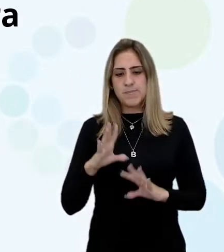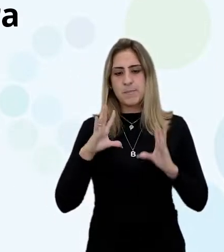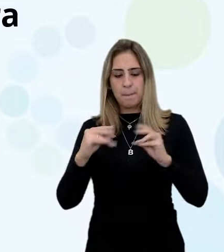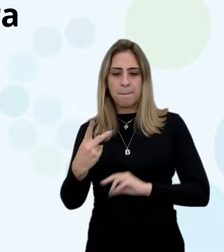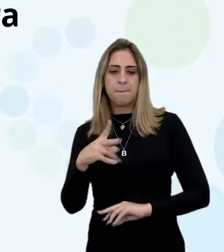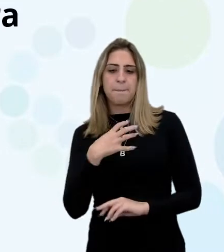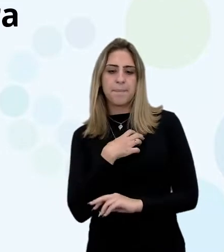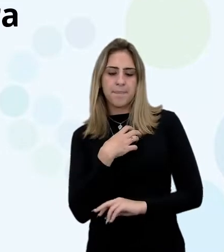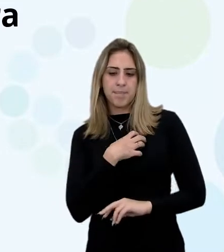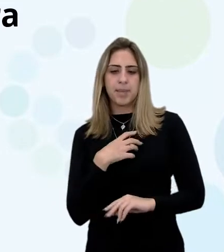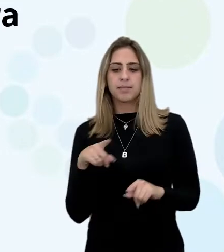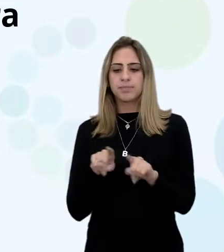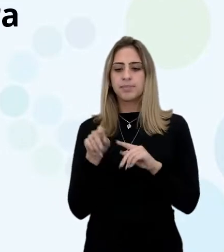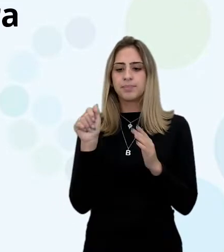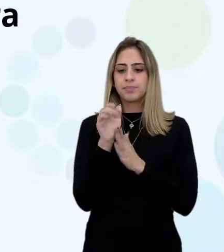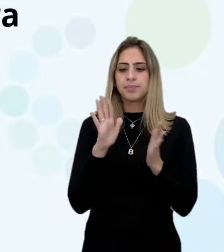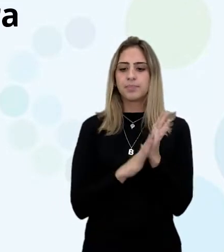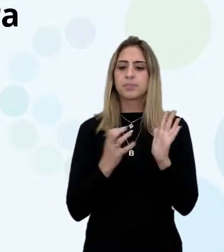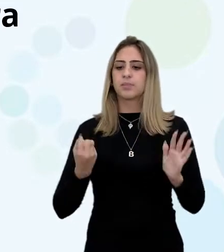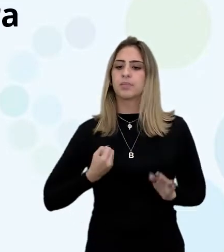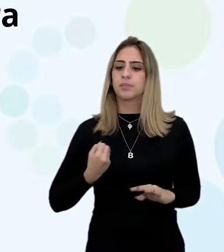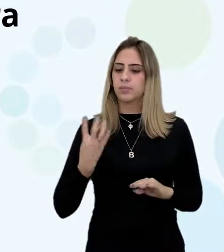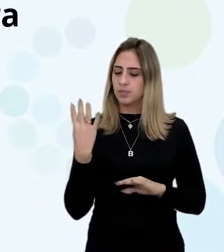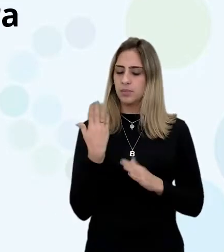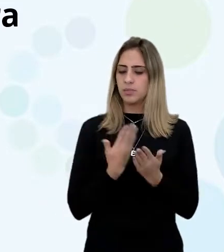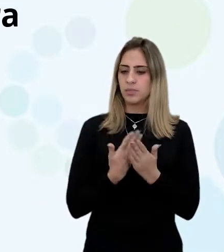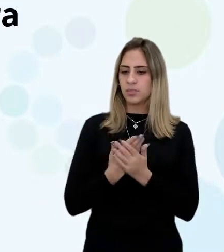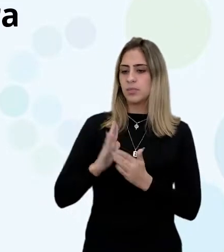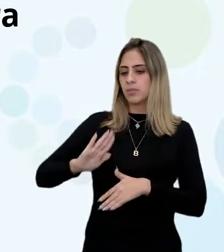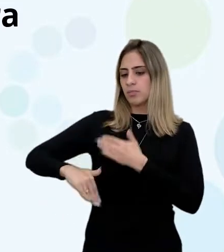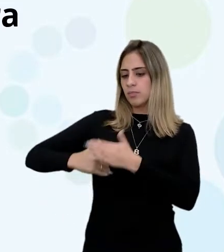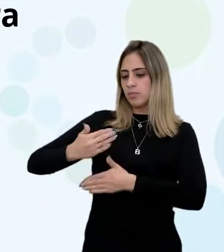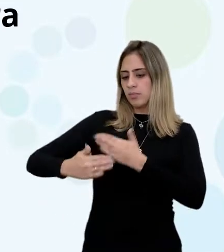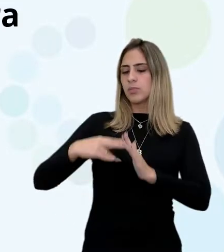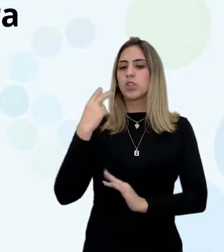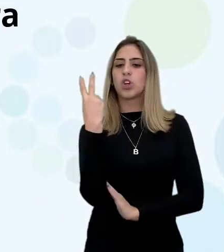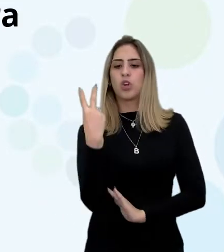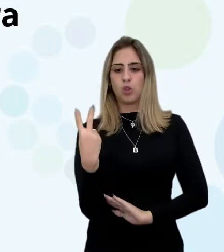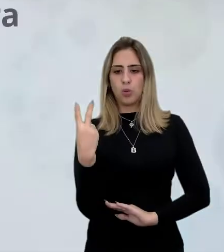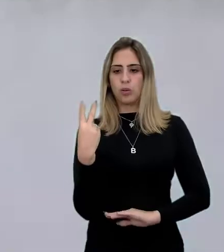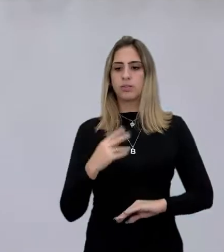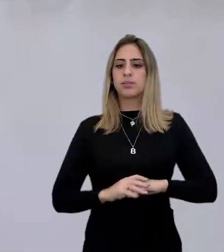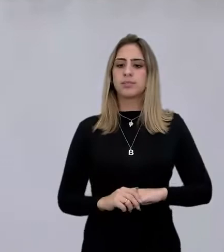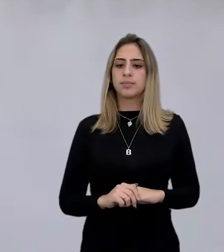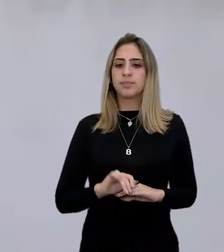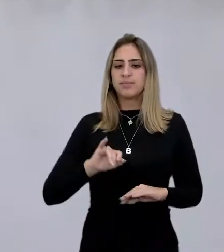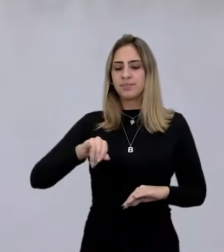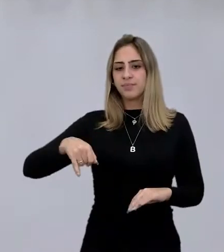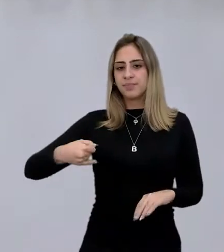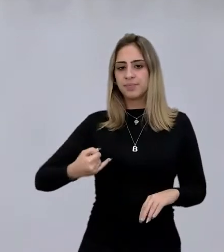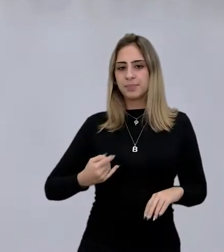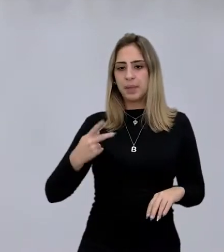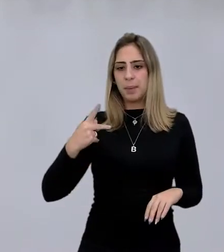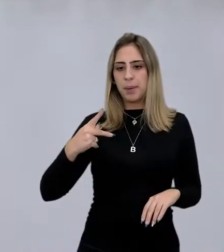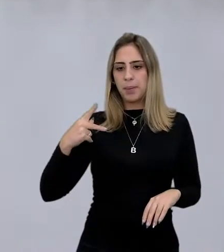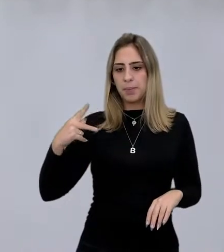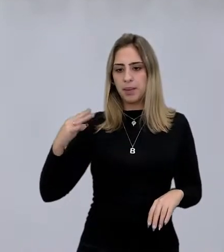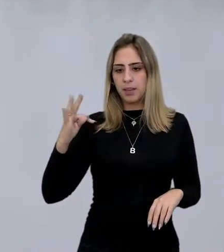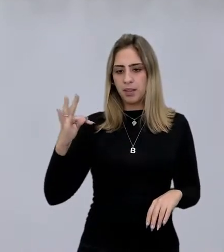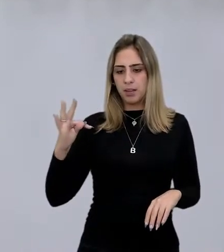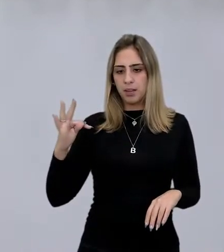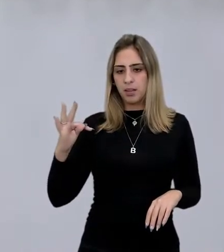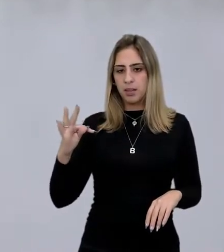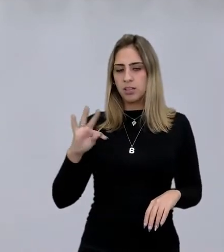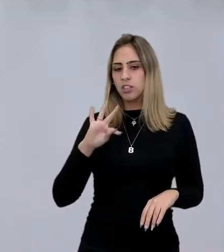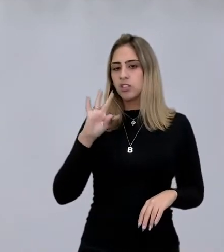sentidos. Estamos na atividade de número 4, na aula de desenvolvimento 2, né? Aproveitando aí o PPT... o